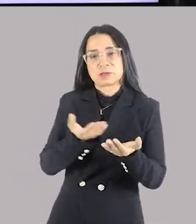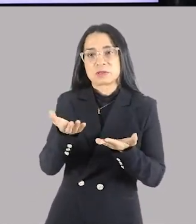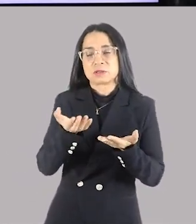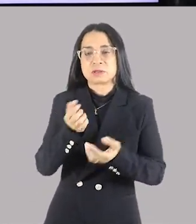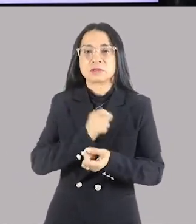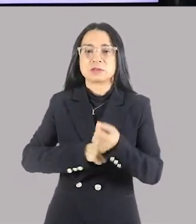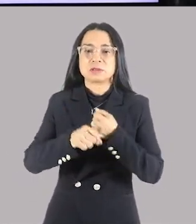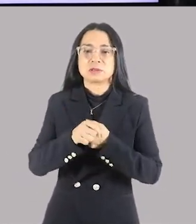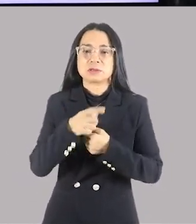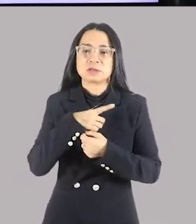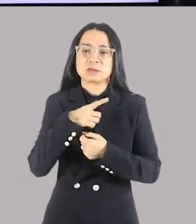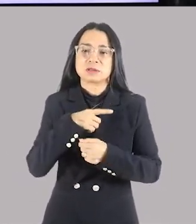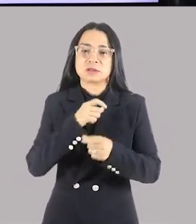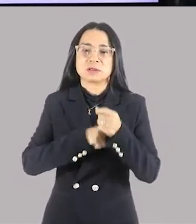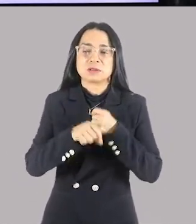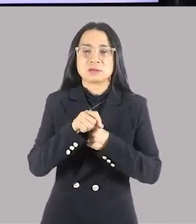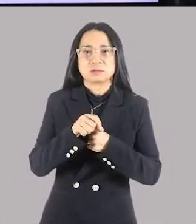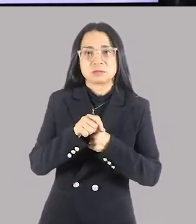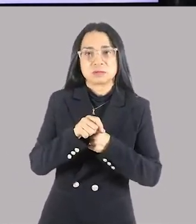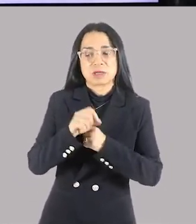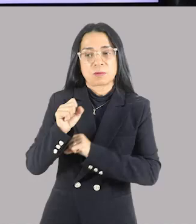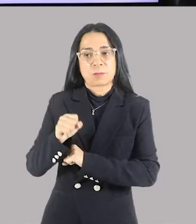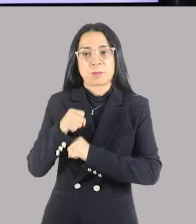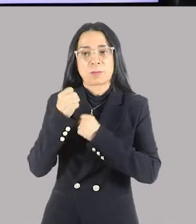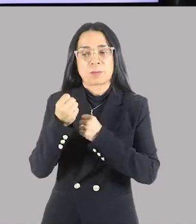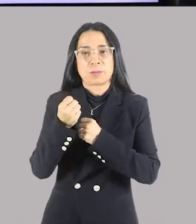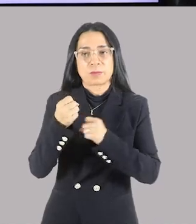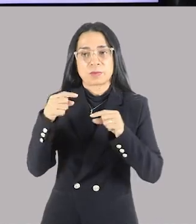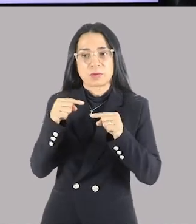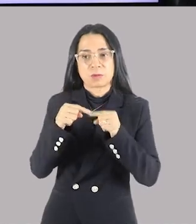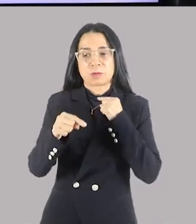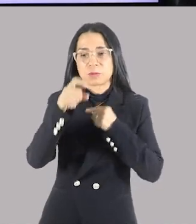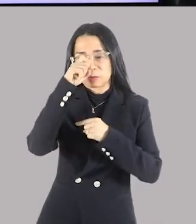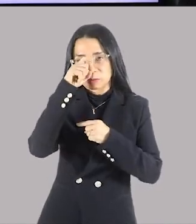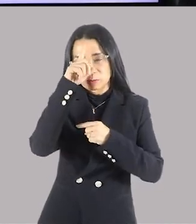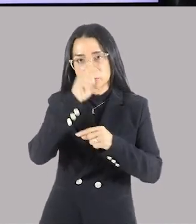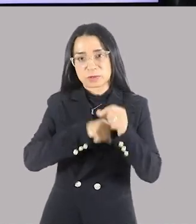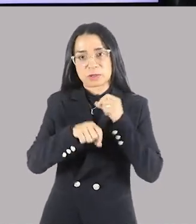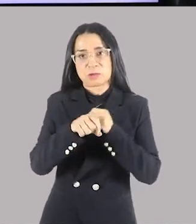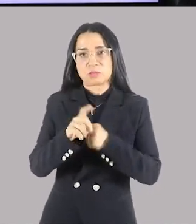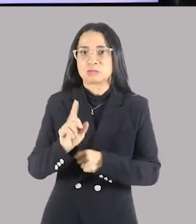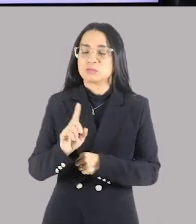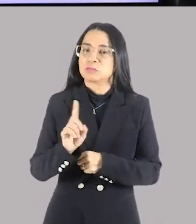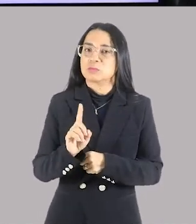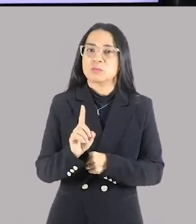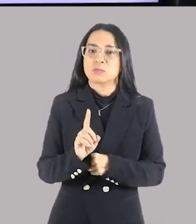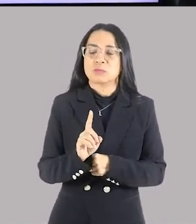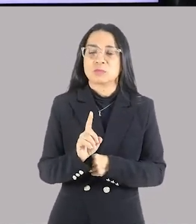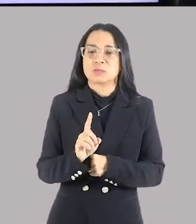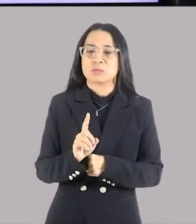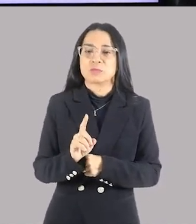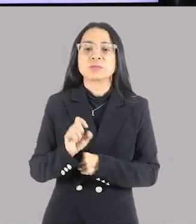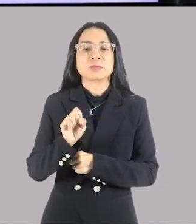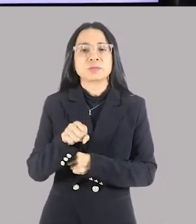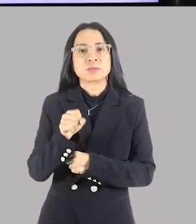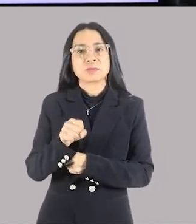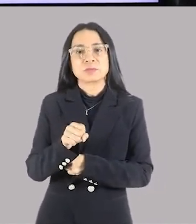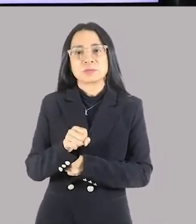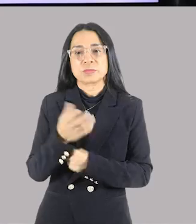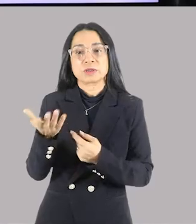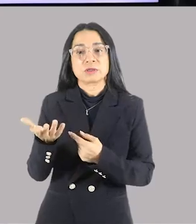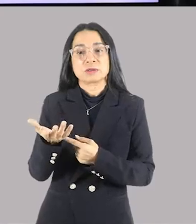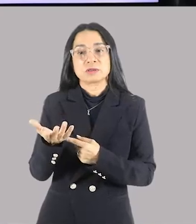alcançar a defesa contra esse hospital público, em verdade não se processará o hospital, que é um órgão, mas sim a